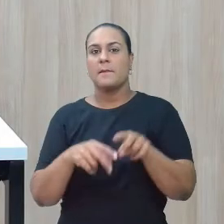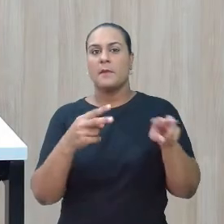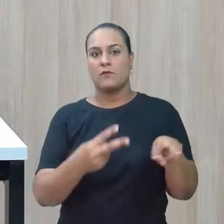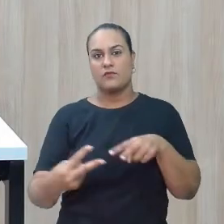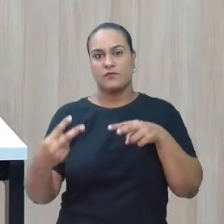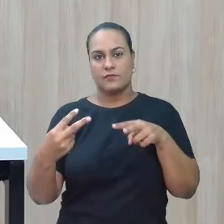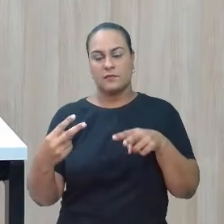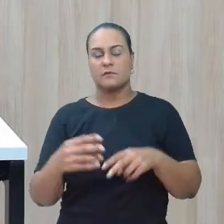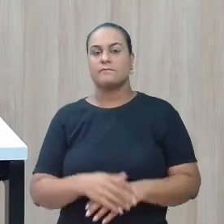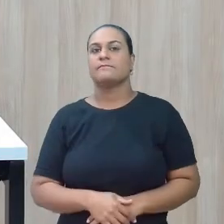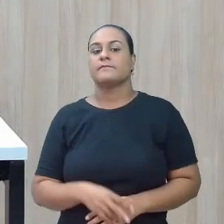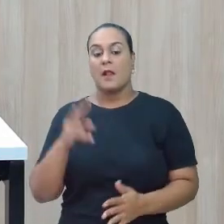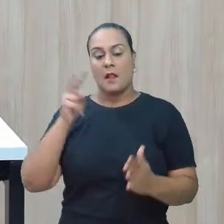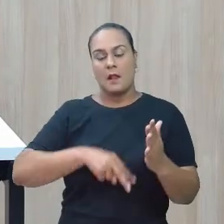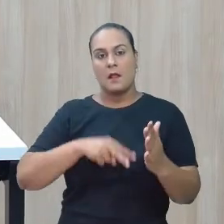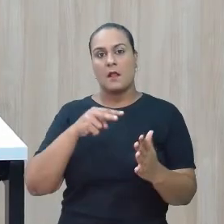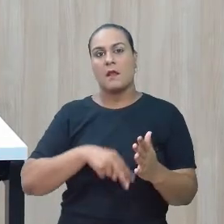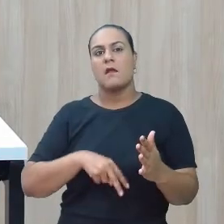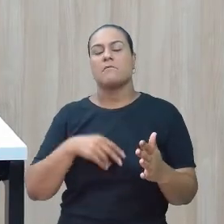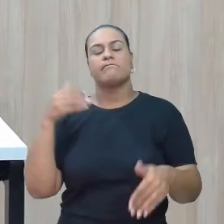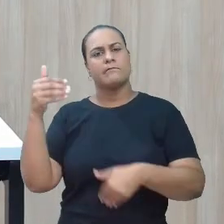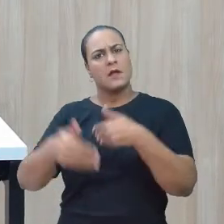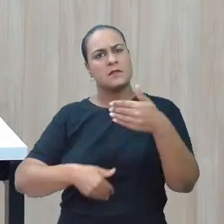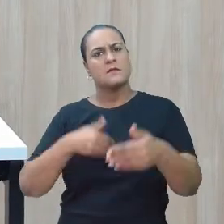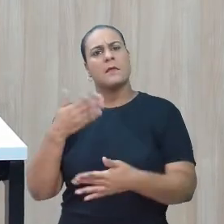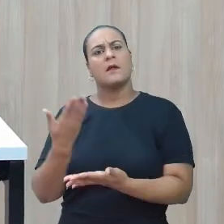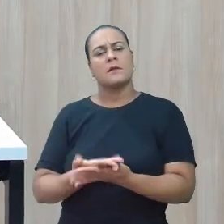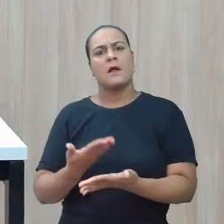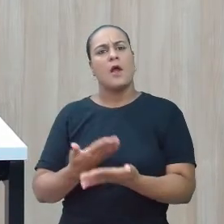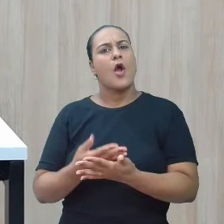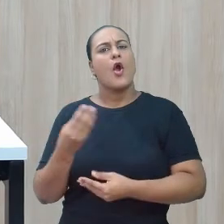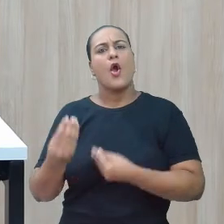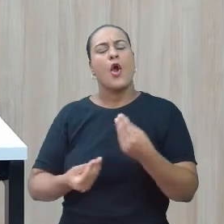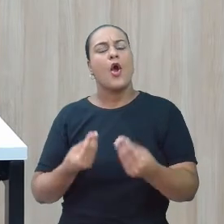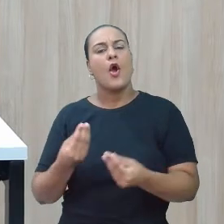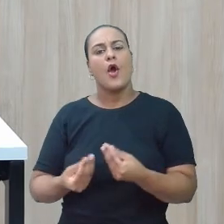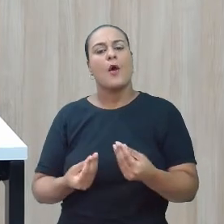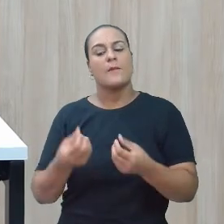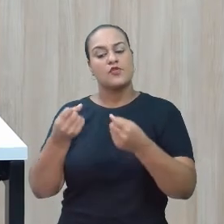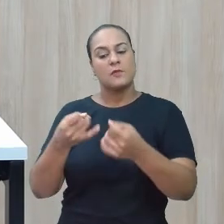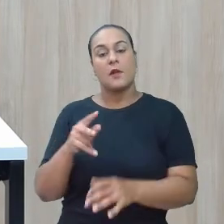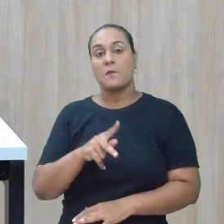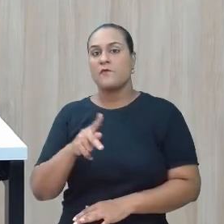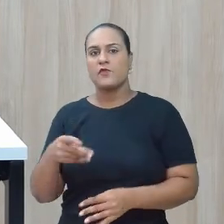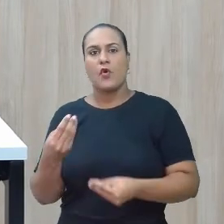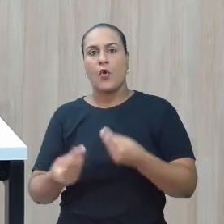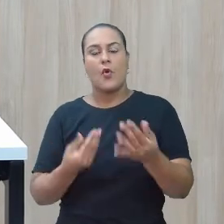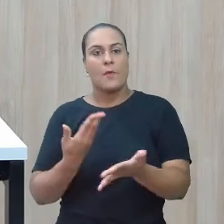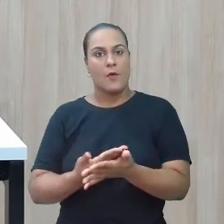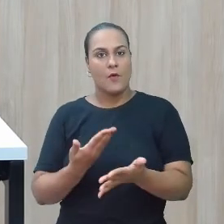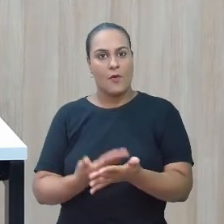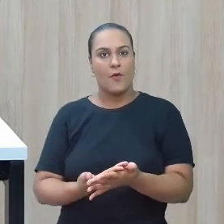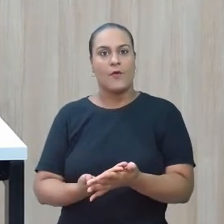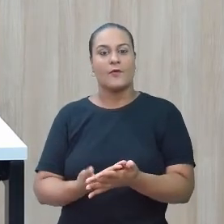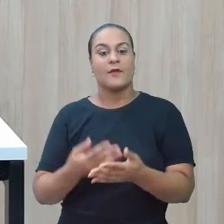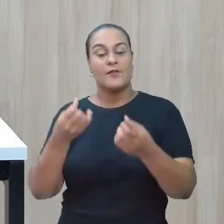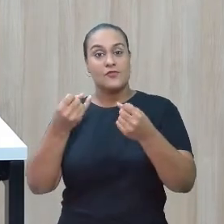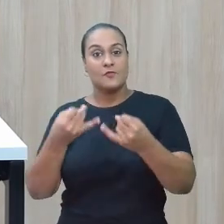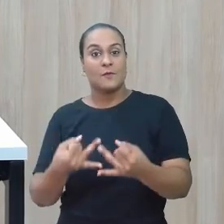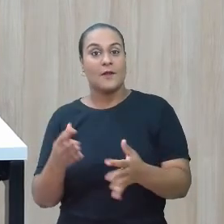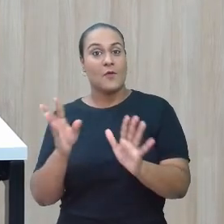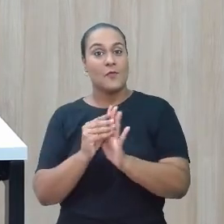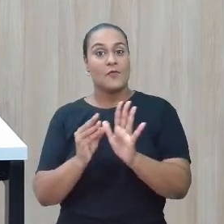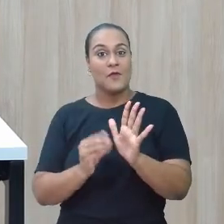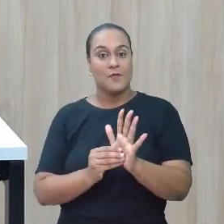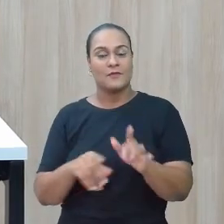Leiam, participem da aula, digam para o professor de vocês como foi aqui a nossa aula, contem direitinho o que aprenderam e aguardamos